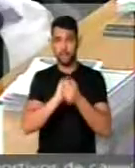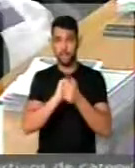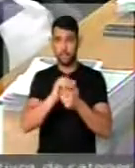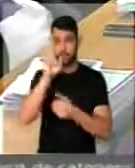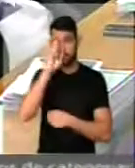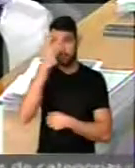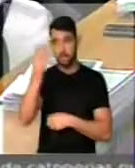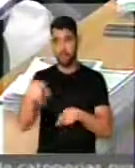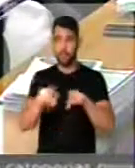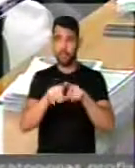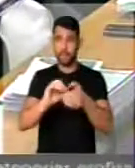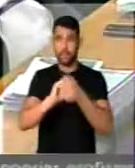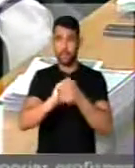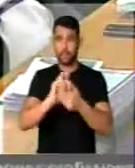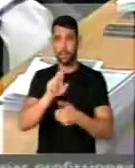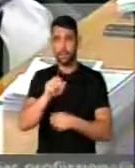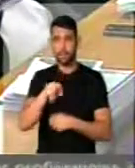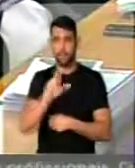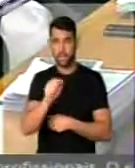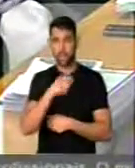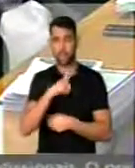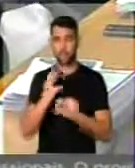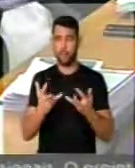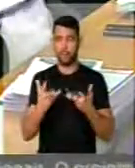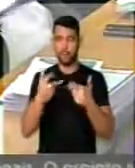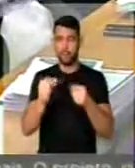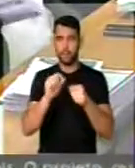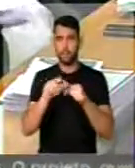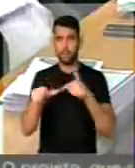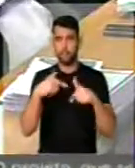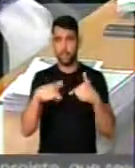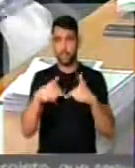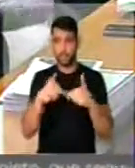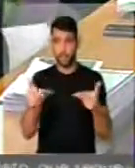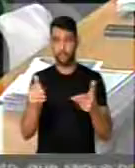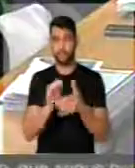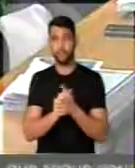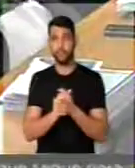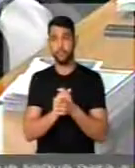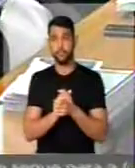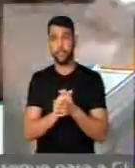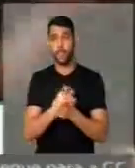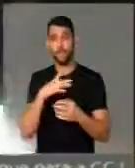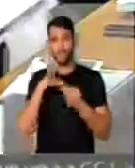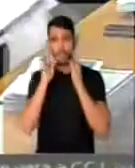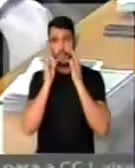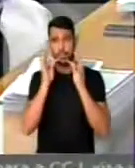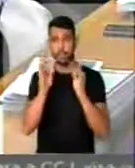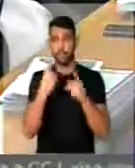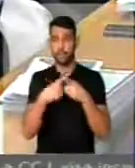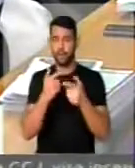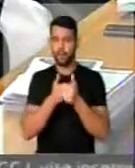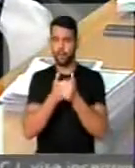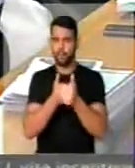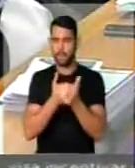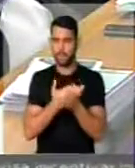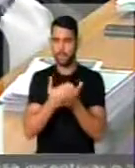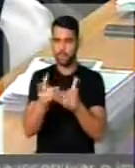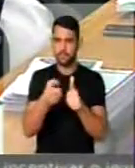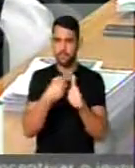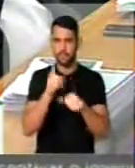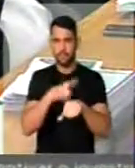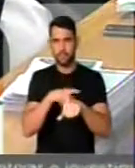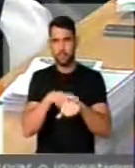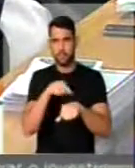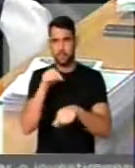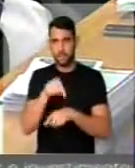e também o deputado Rogério Marinho pela qualidade desse trabalho. Sou testemunha porque acompanhei desde o primeiro